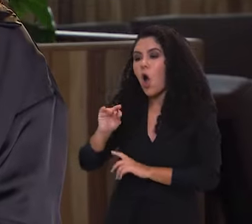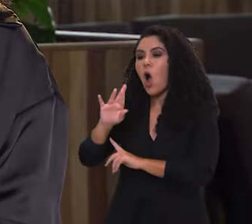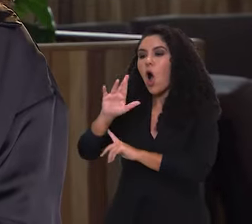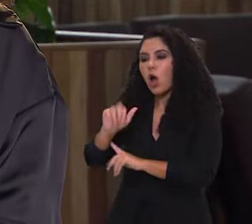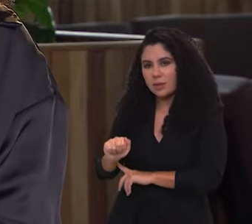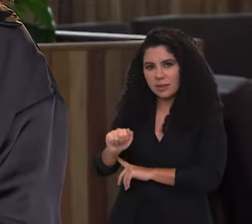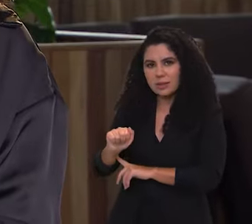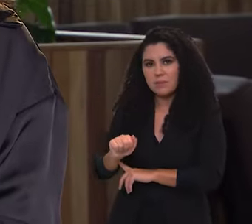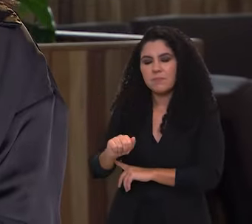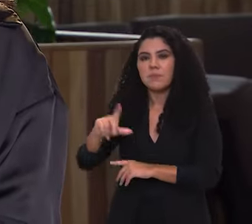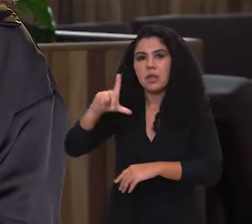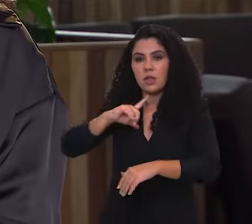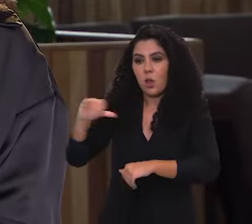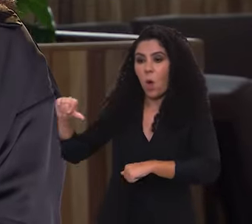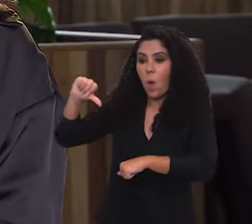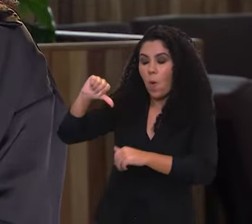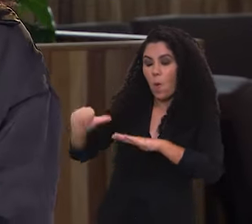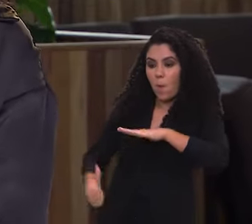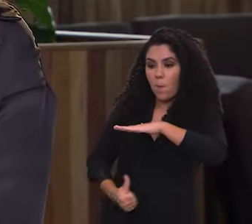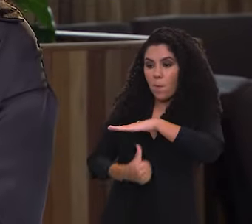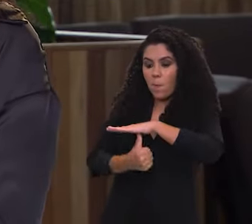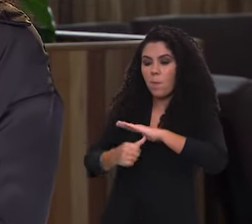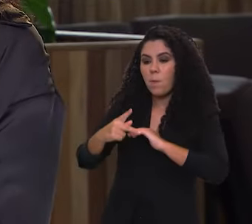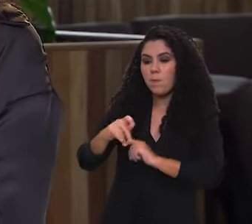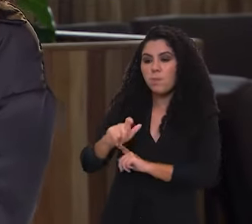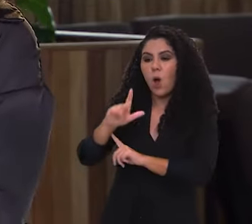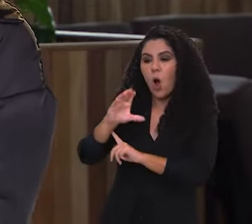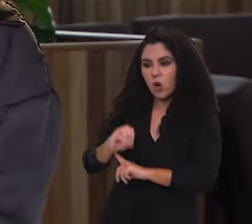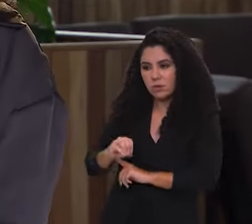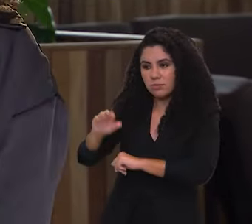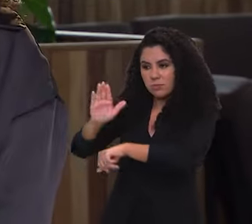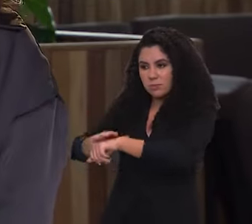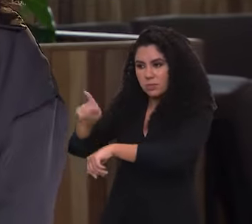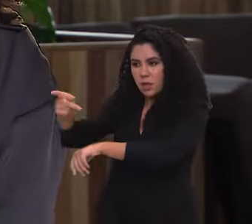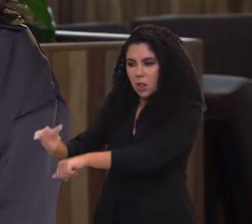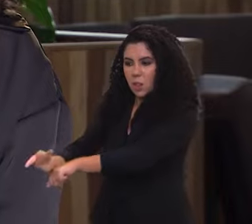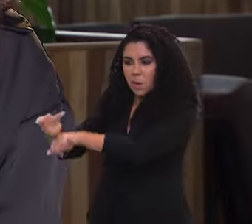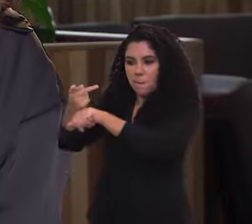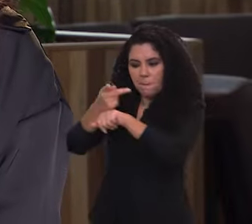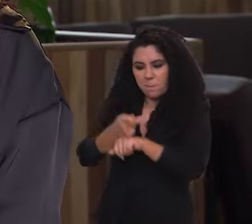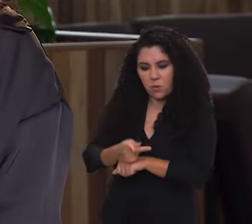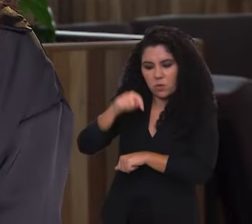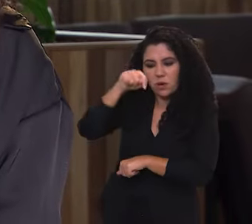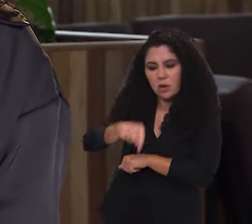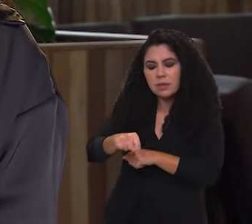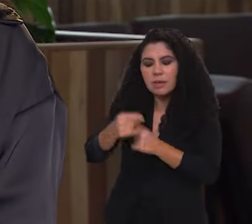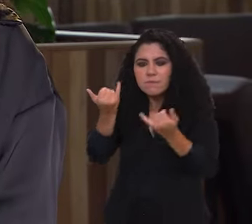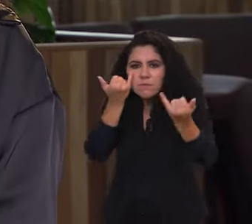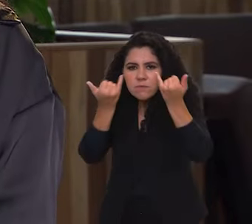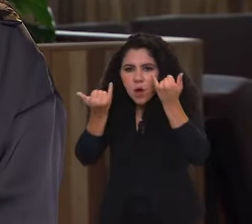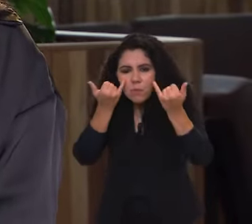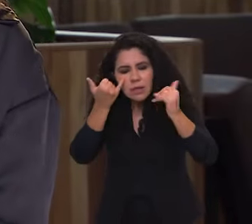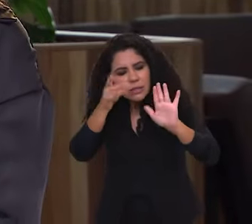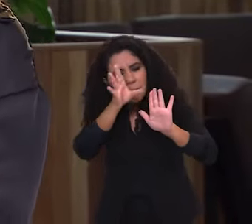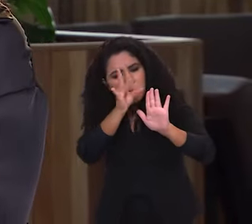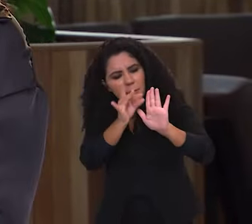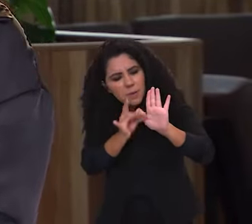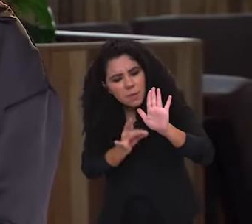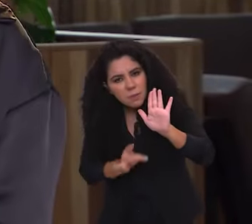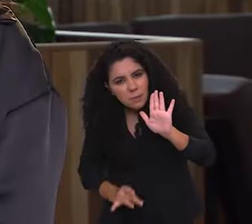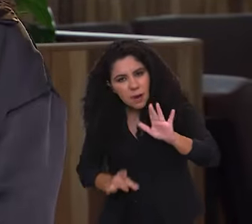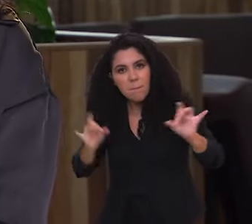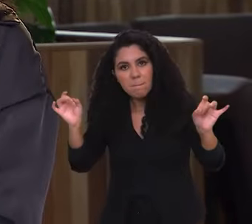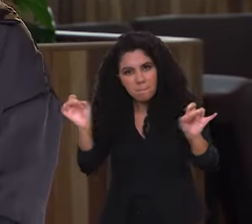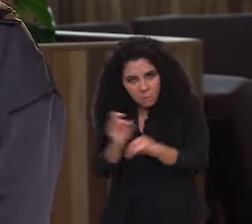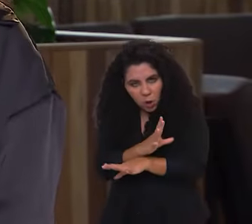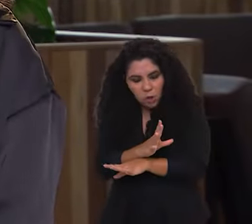polo territorial já instalado, esse produtor ele busca a coordenação regional do polo. E aí ele se